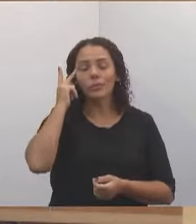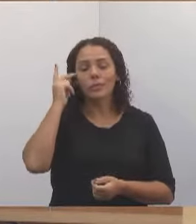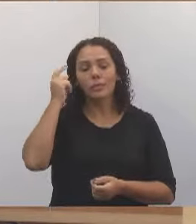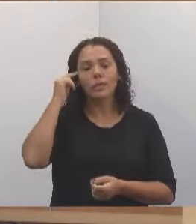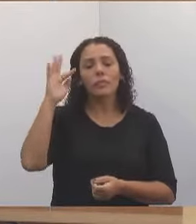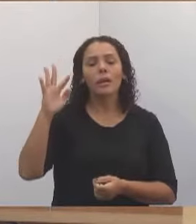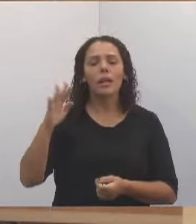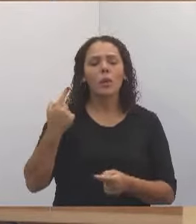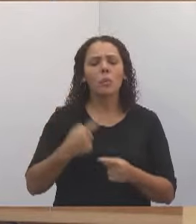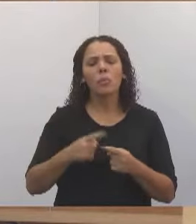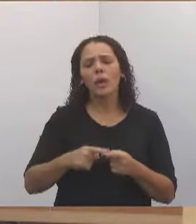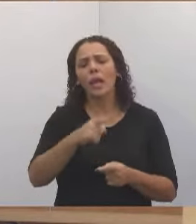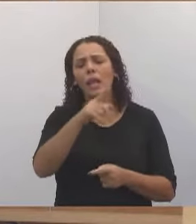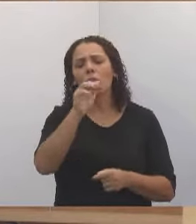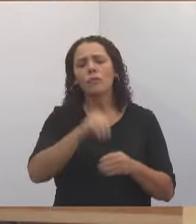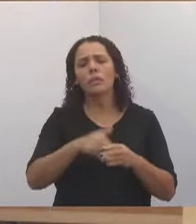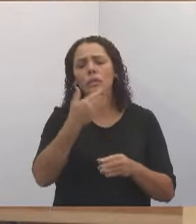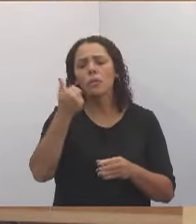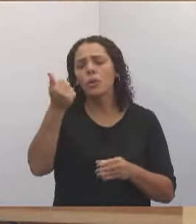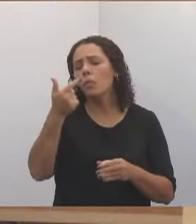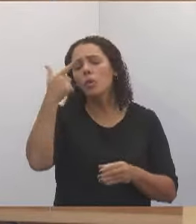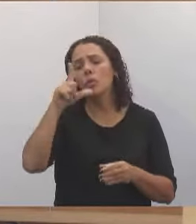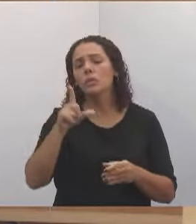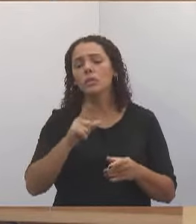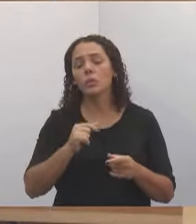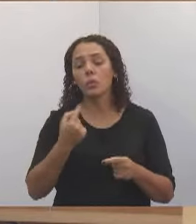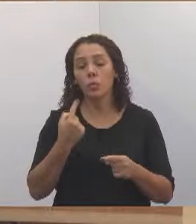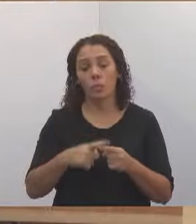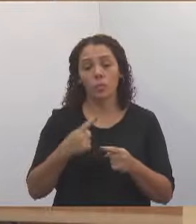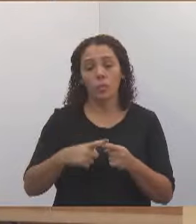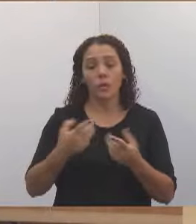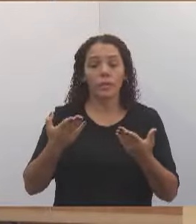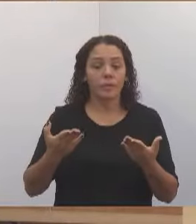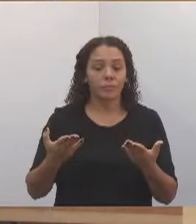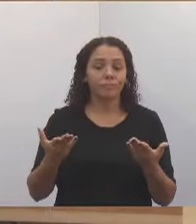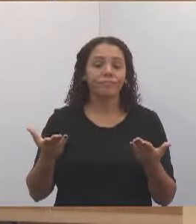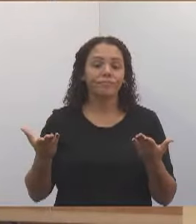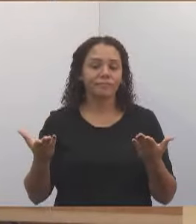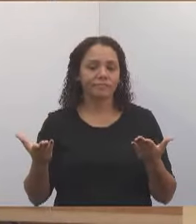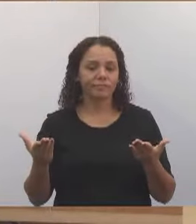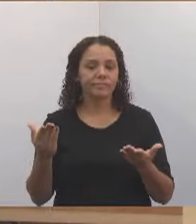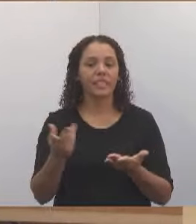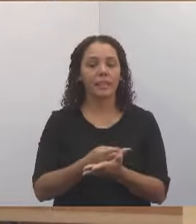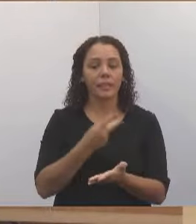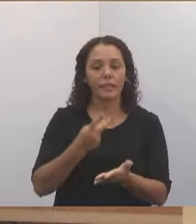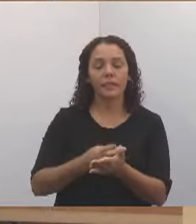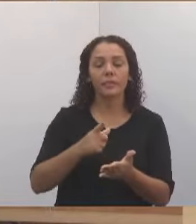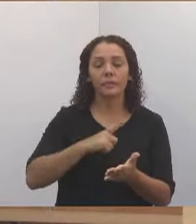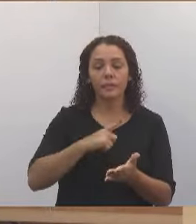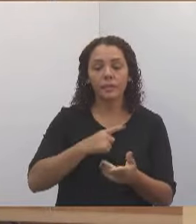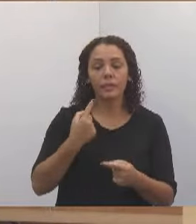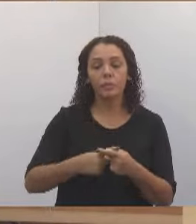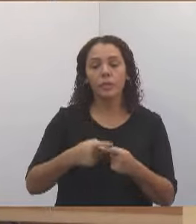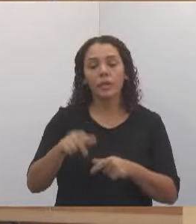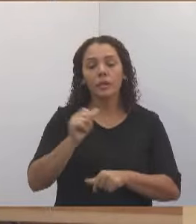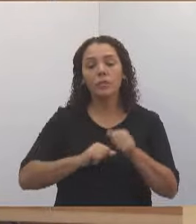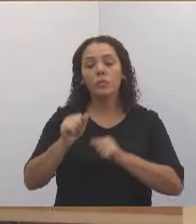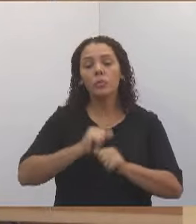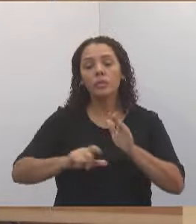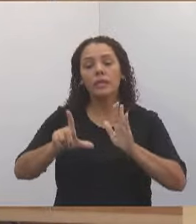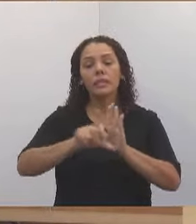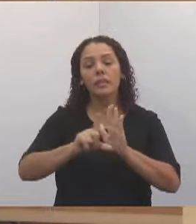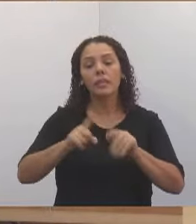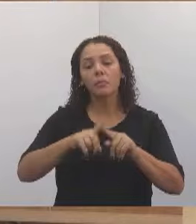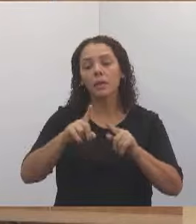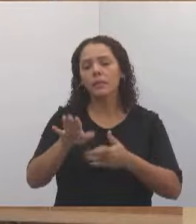votação melhor e não entrou? Justamente para isso. Por que que se muda as leis em relação à questão eleitoral e não muda